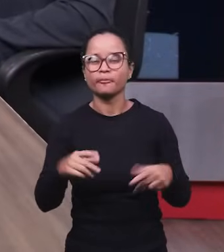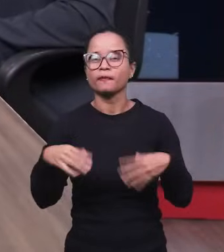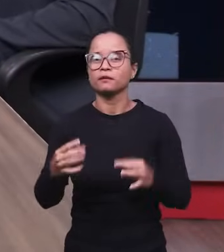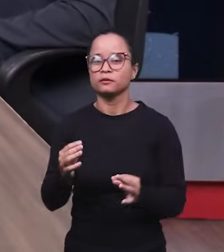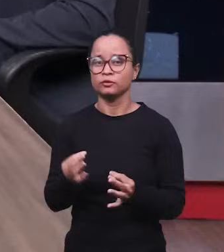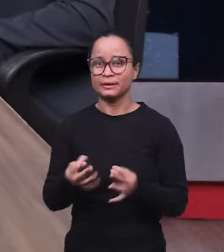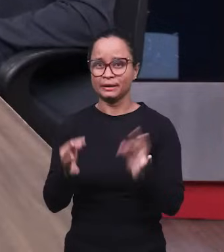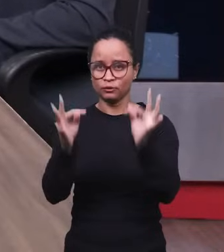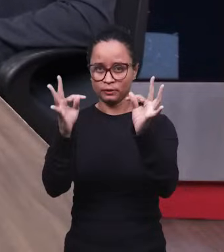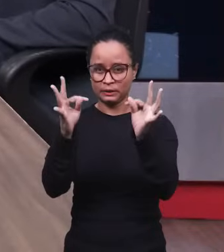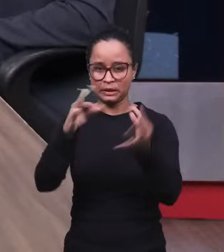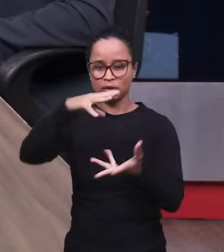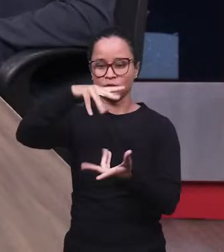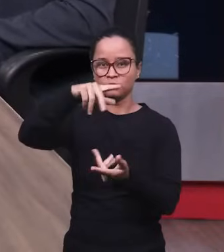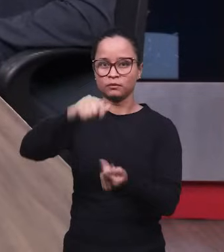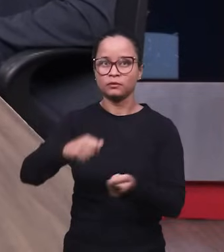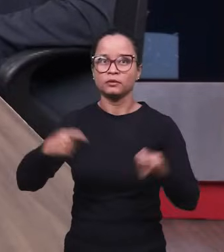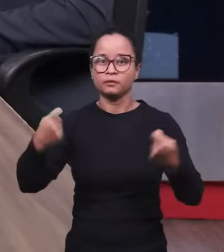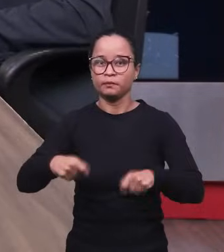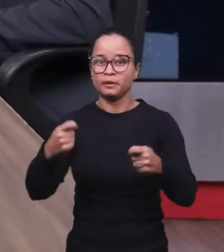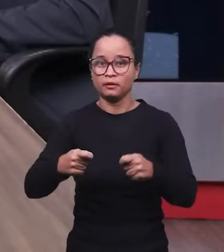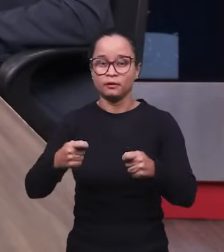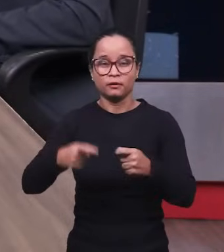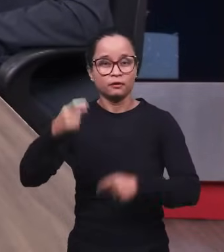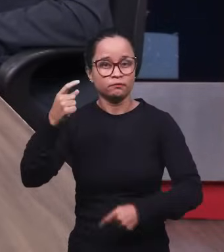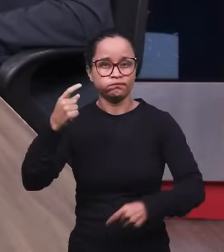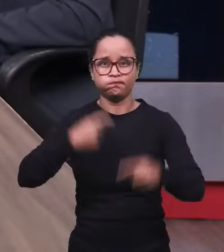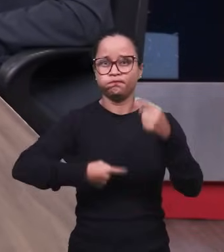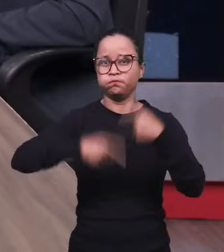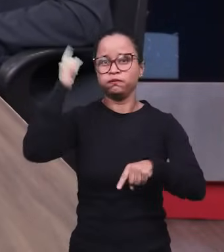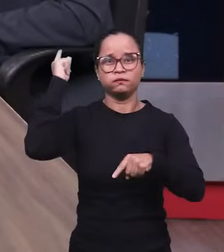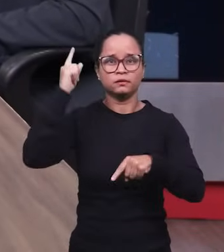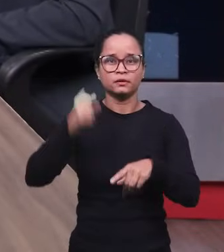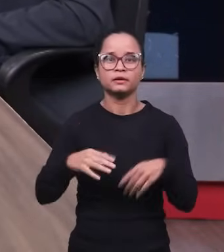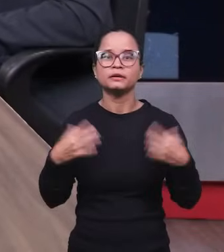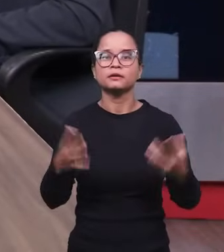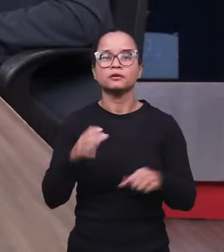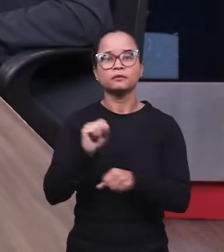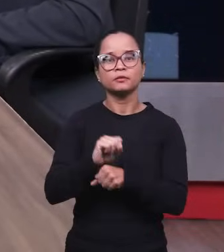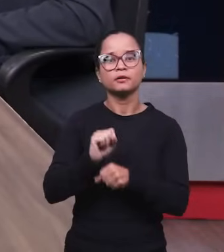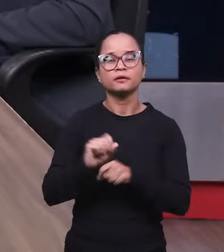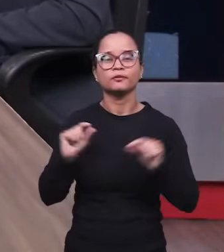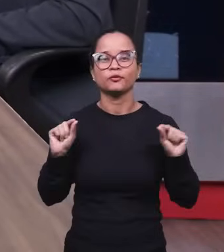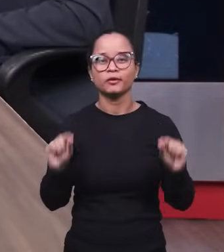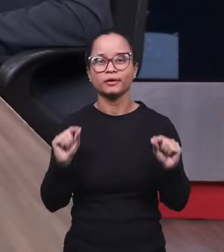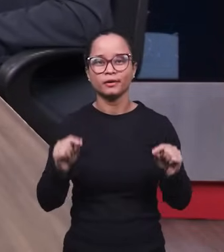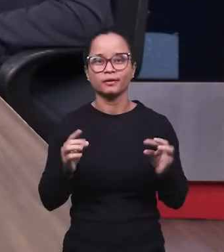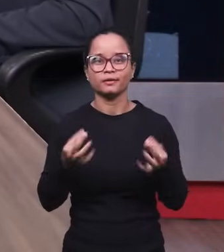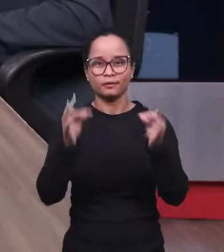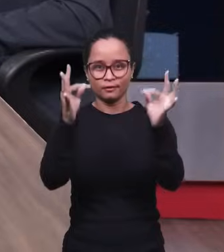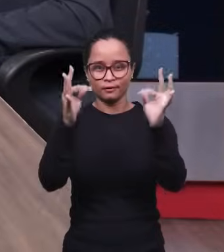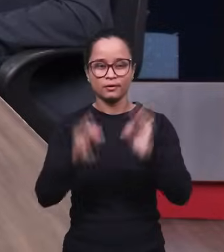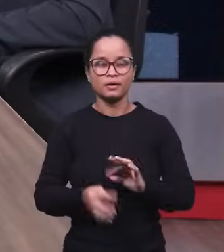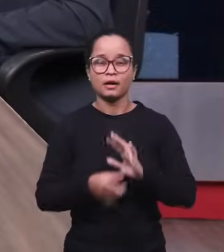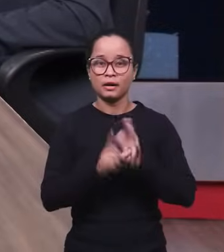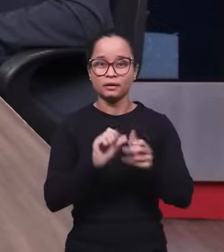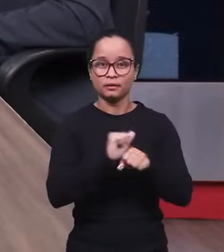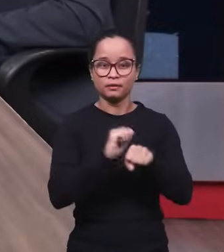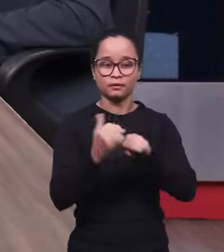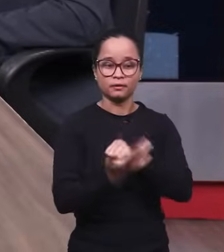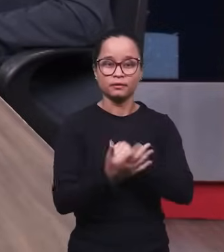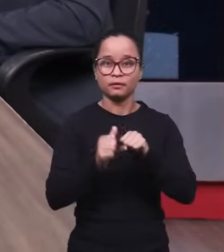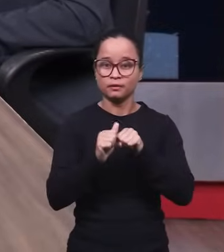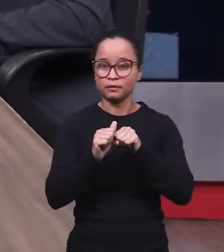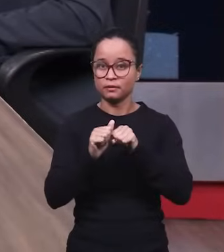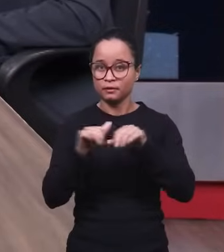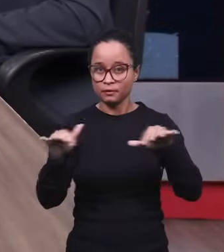meio tecnológico no mundo precisasse dar um salto. Então, o que nós estávamos esperando, tecnologicamente falando, né, antes